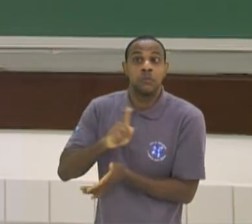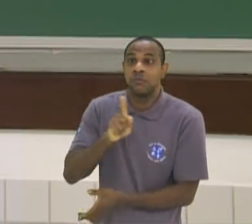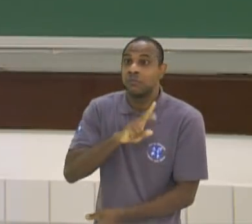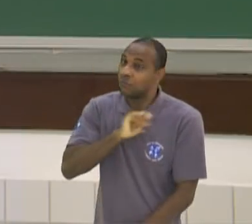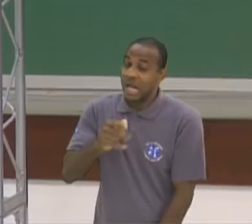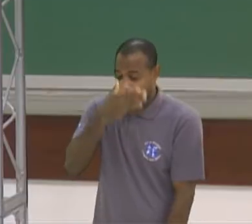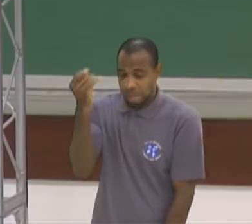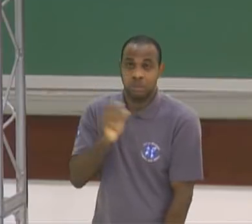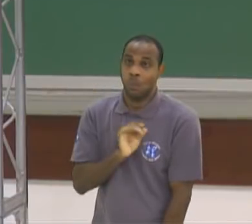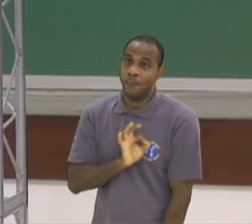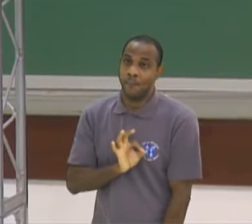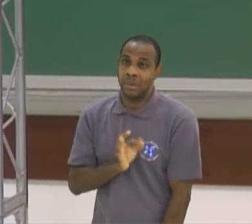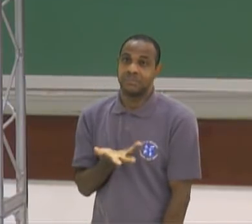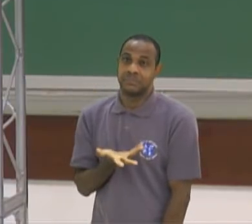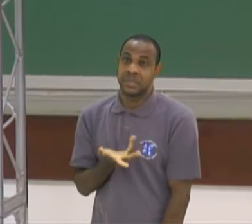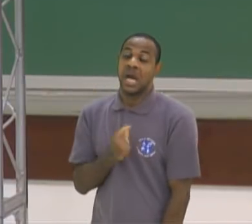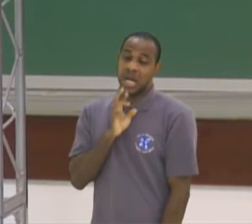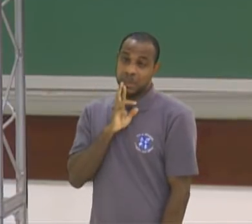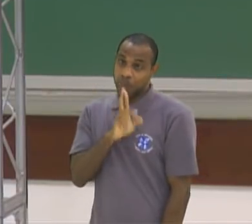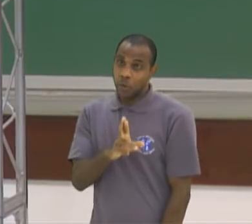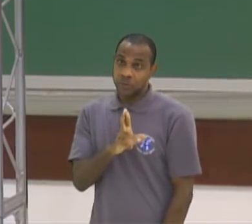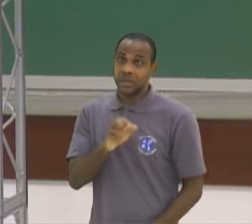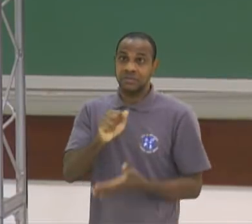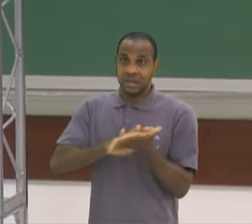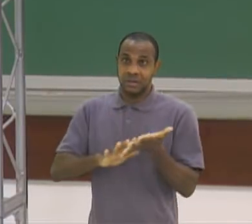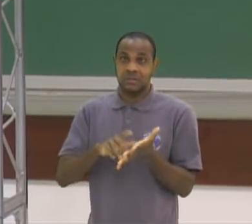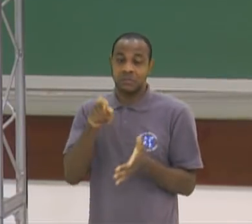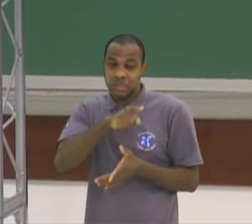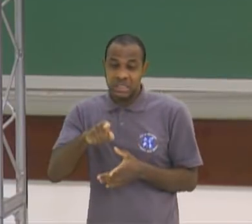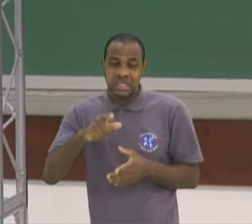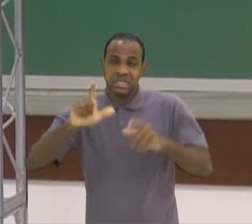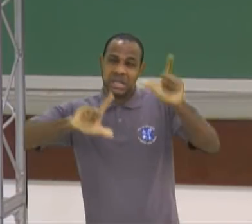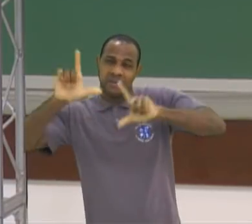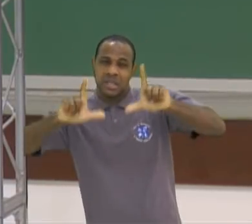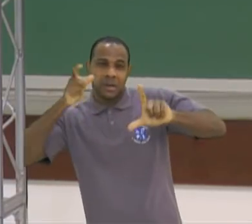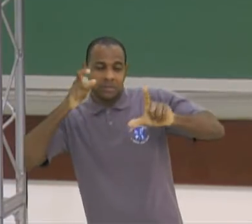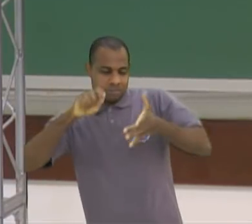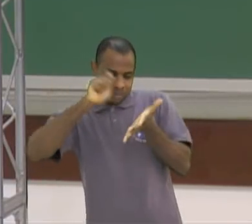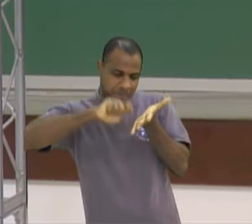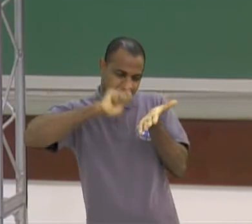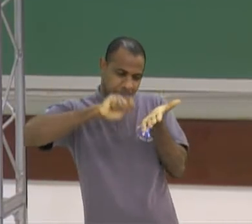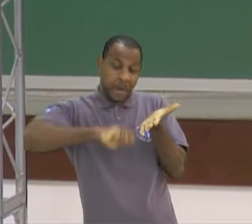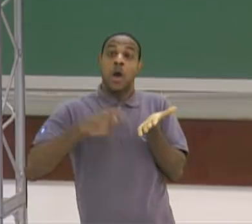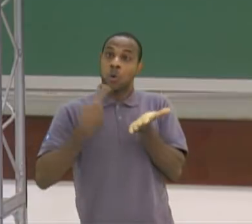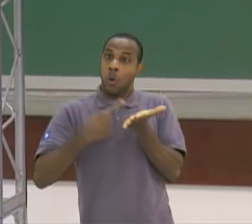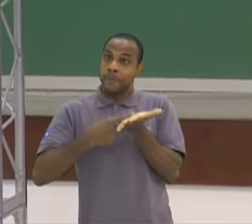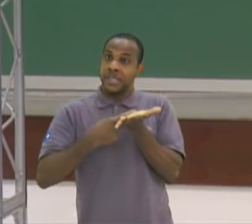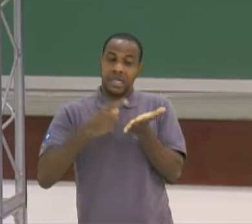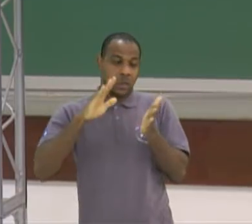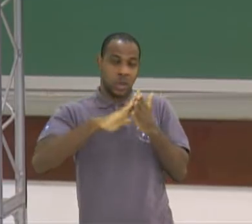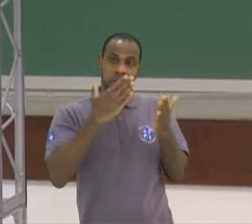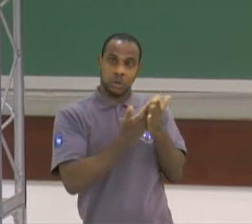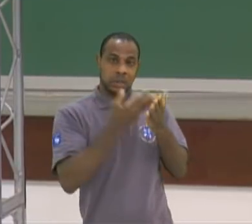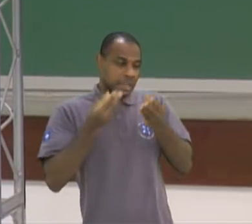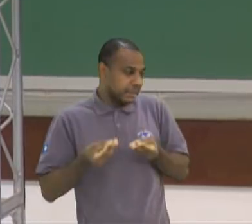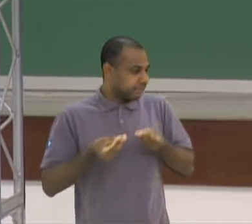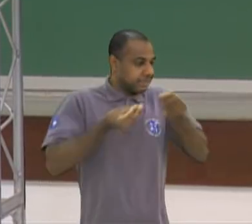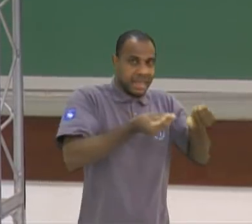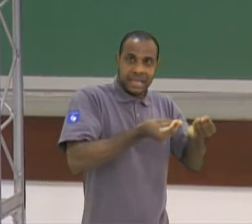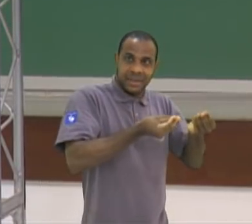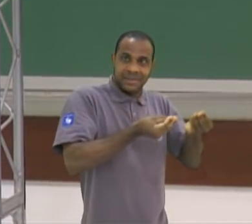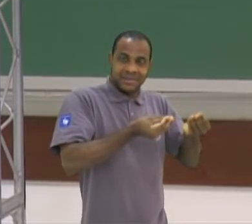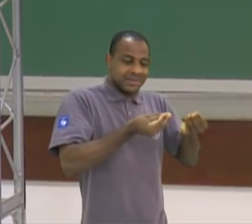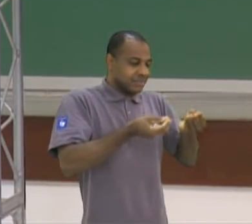esquecer. Você que responde às atividades pela televisão, lembre-se, marque com a sua escola, entregue as atividades. Vamos garantir